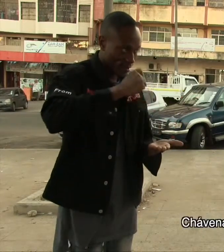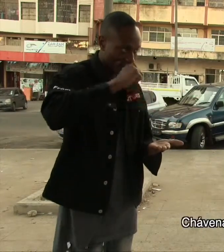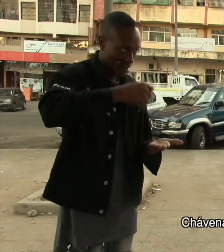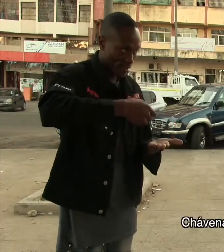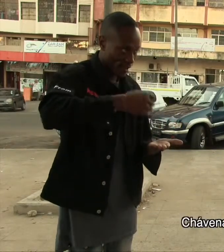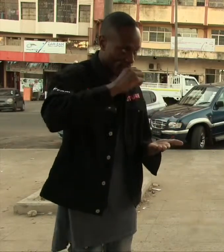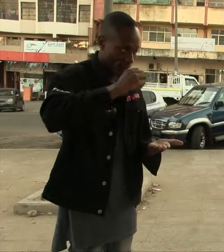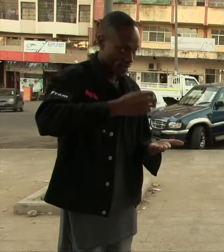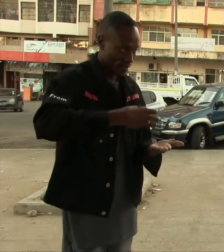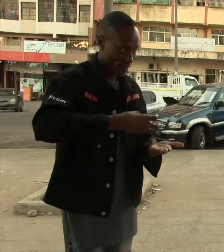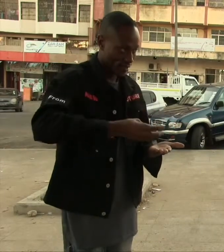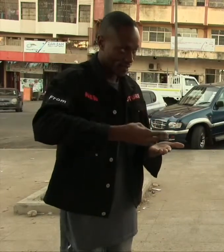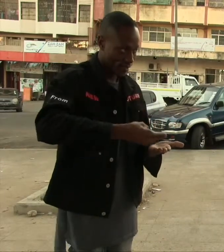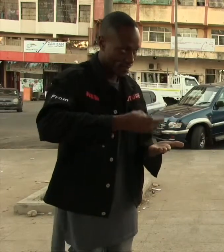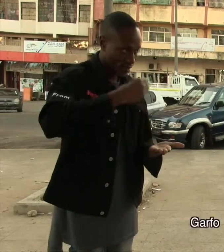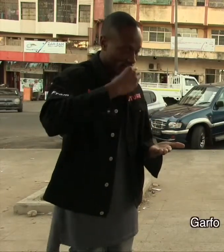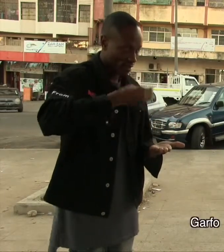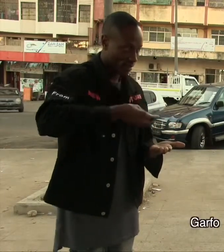Chávena.